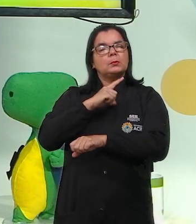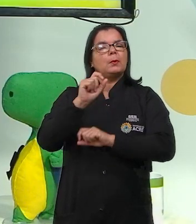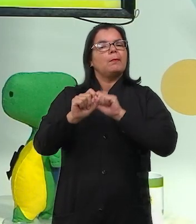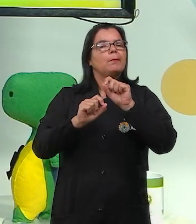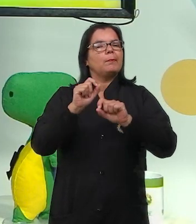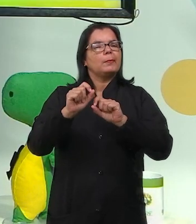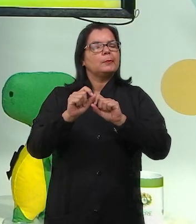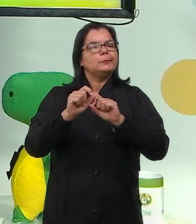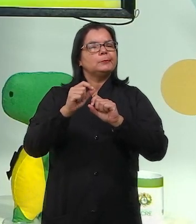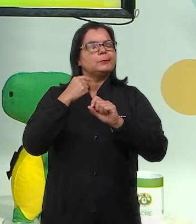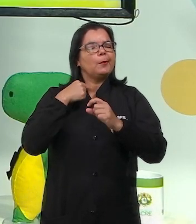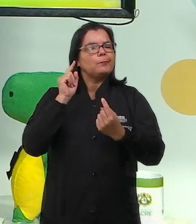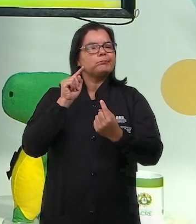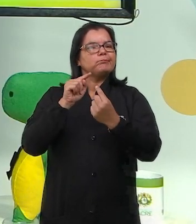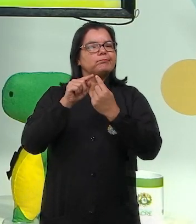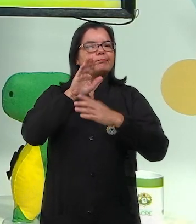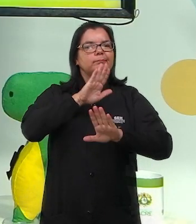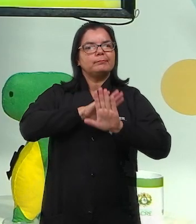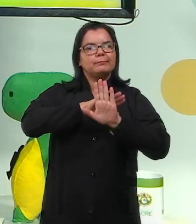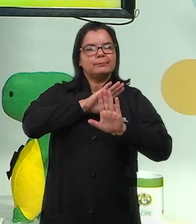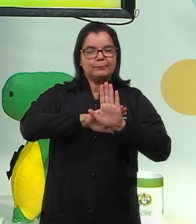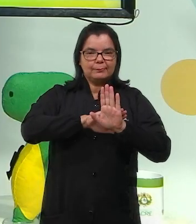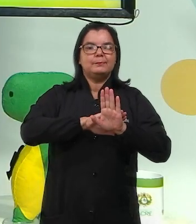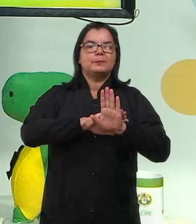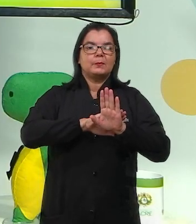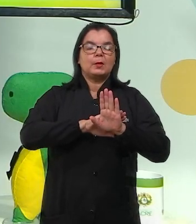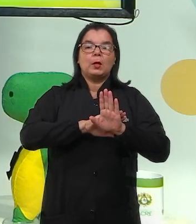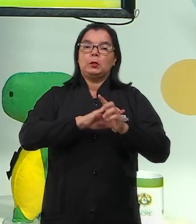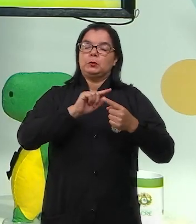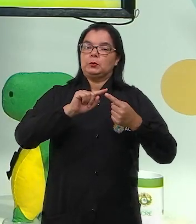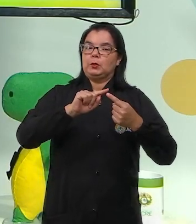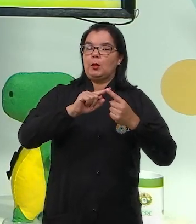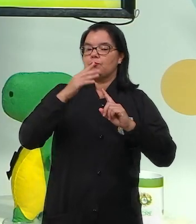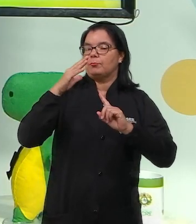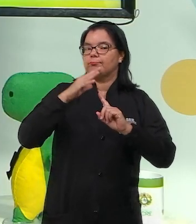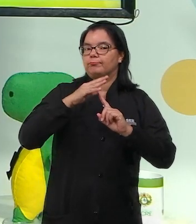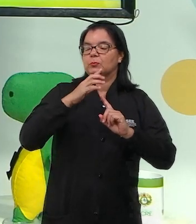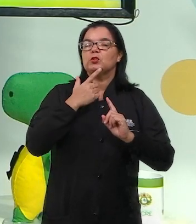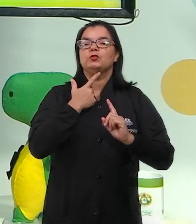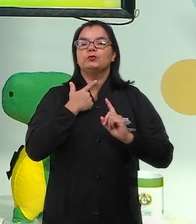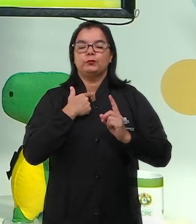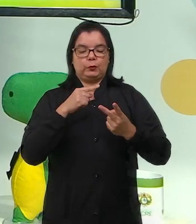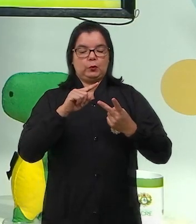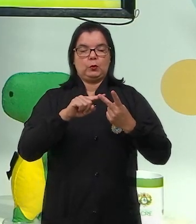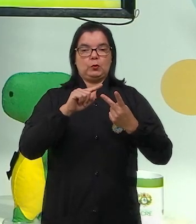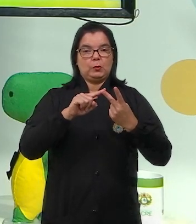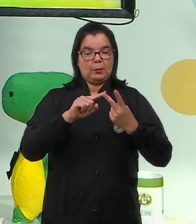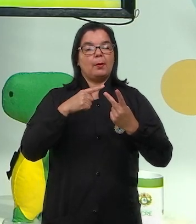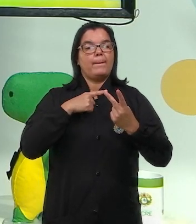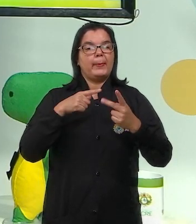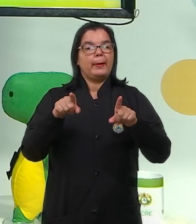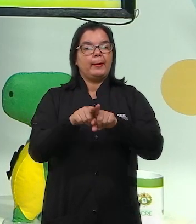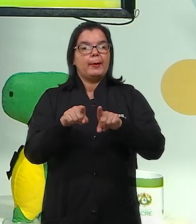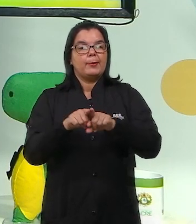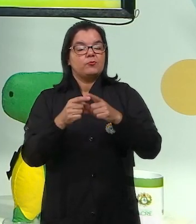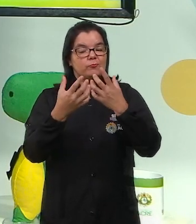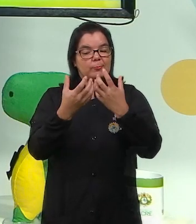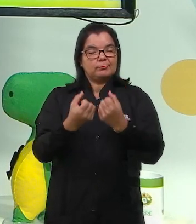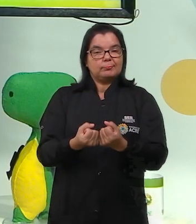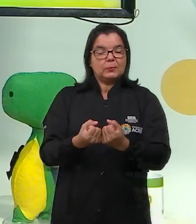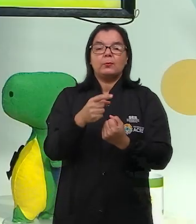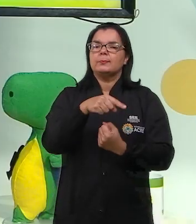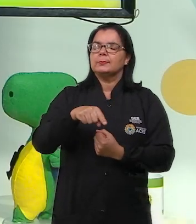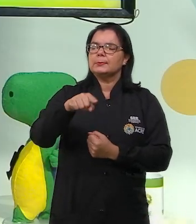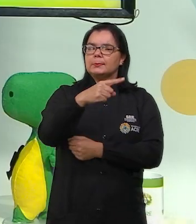uma intenção por trás deles, seja de convencimento, seja de influenciar. Então, vocês